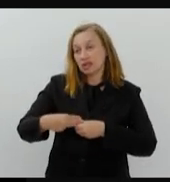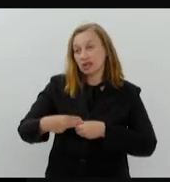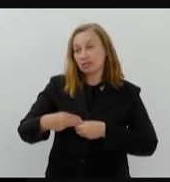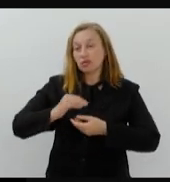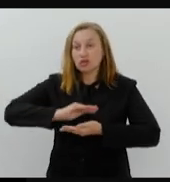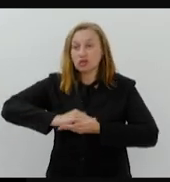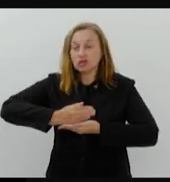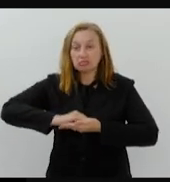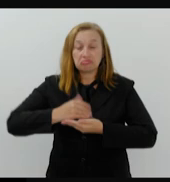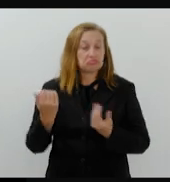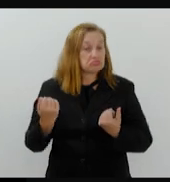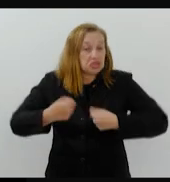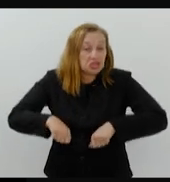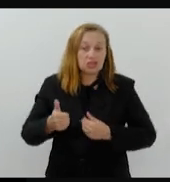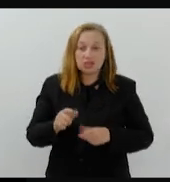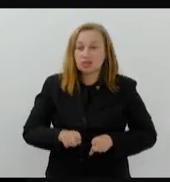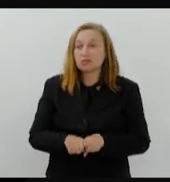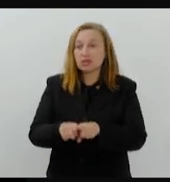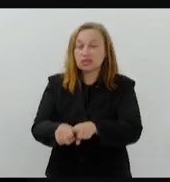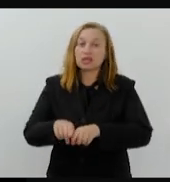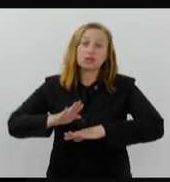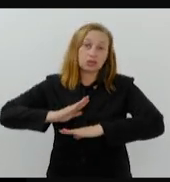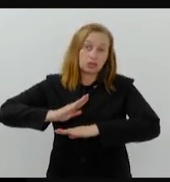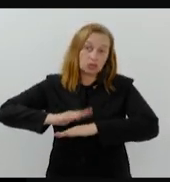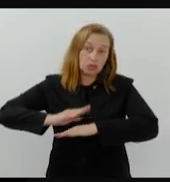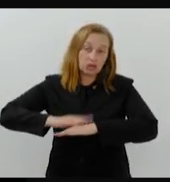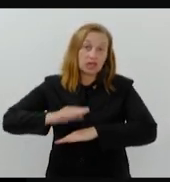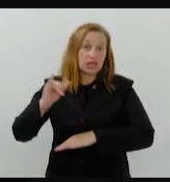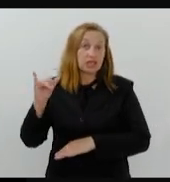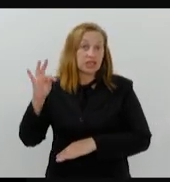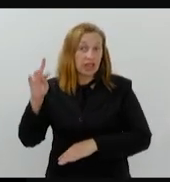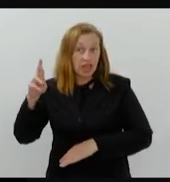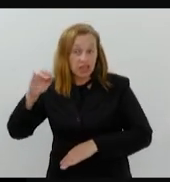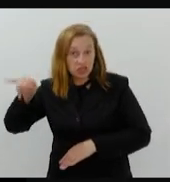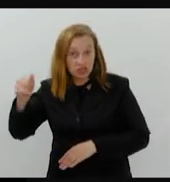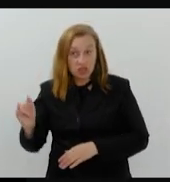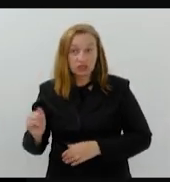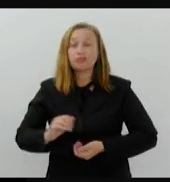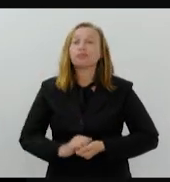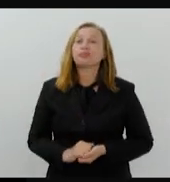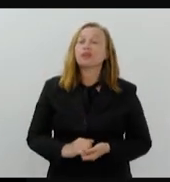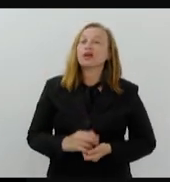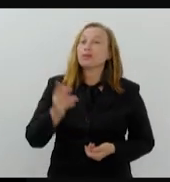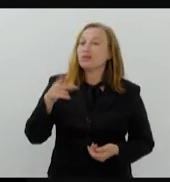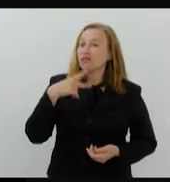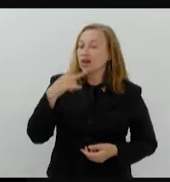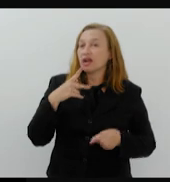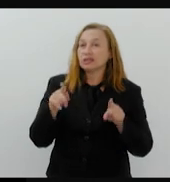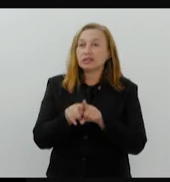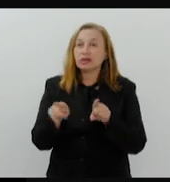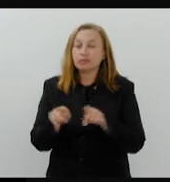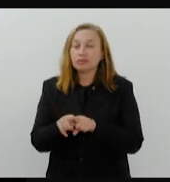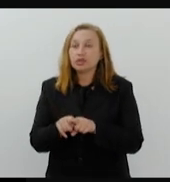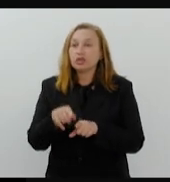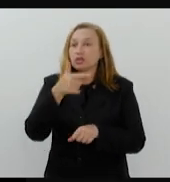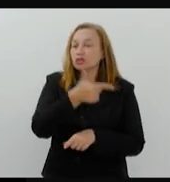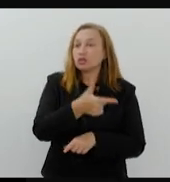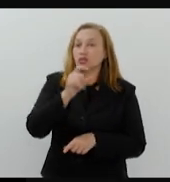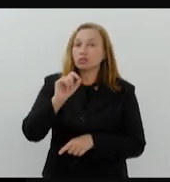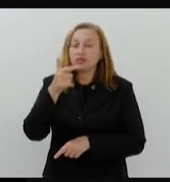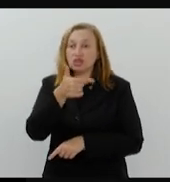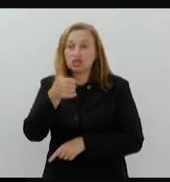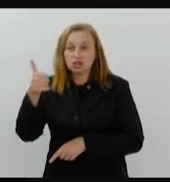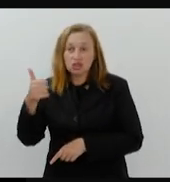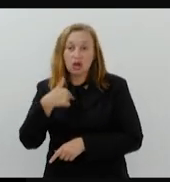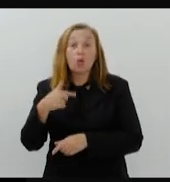de parceria no momento do ITERG. Aliás, vale aqui ressaltar que em 2021